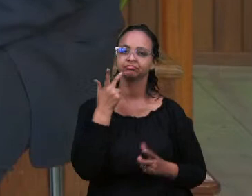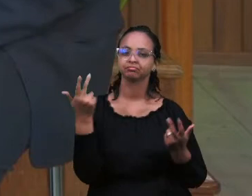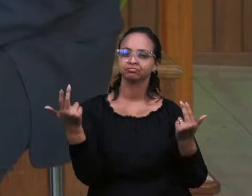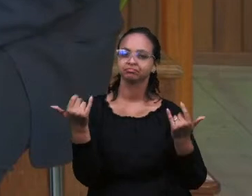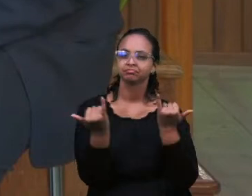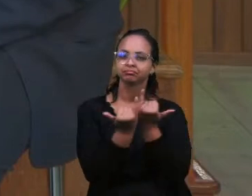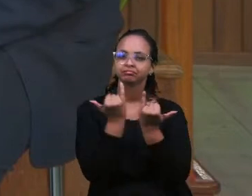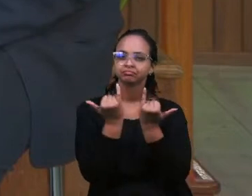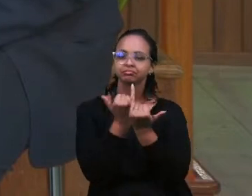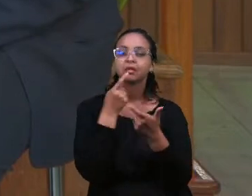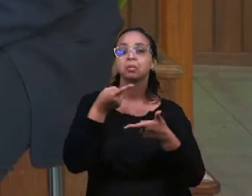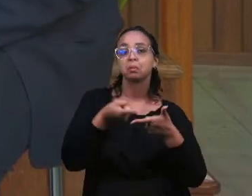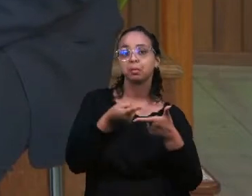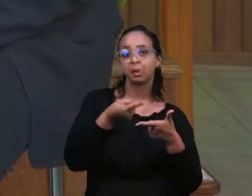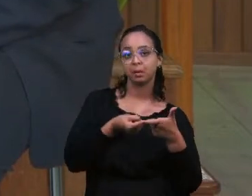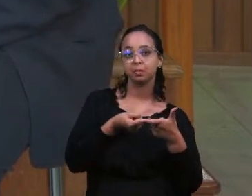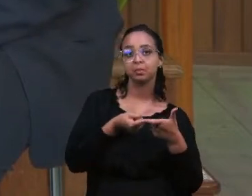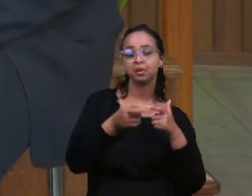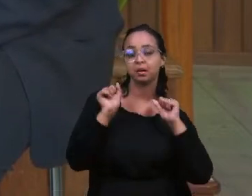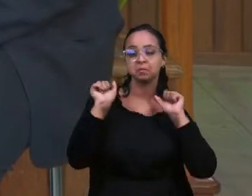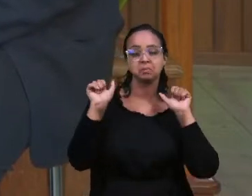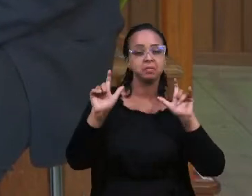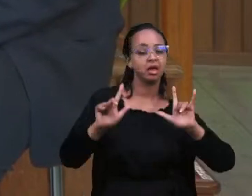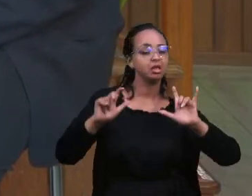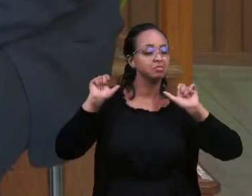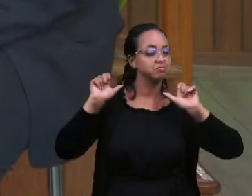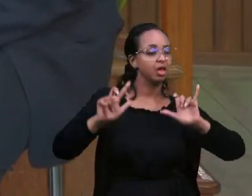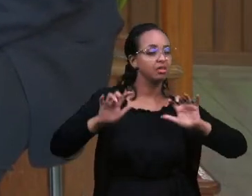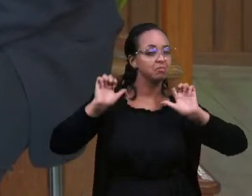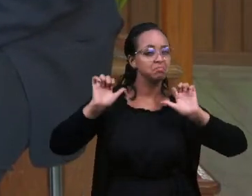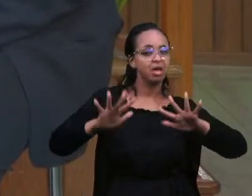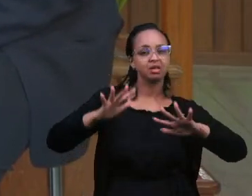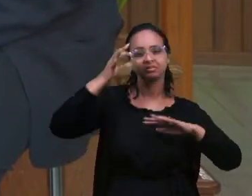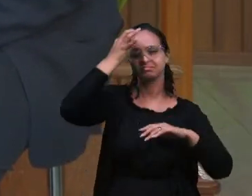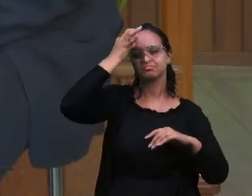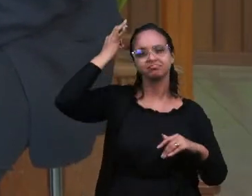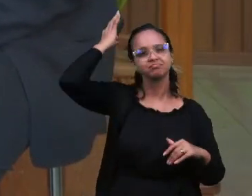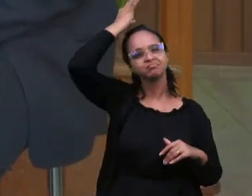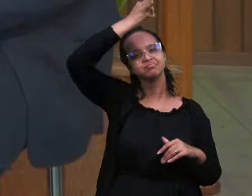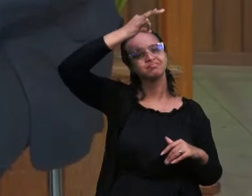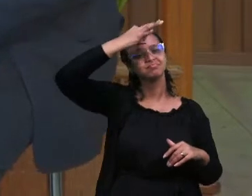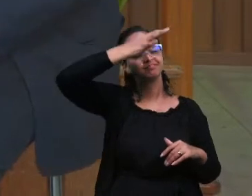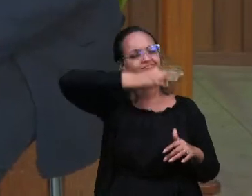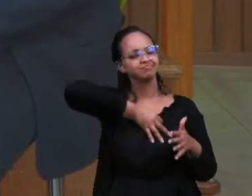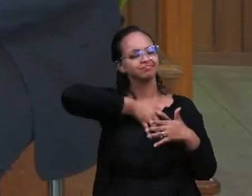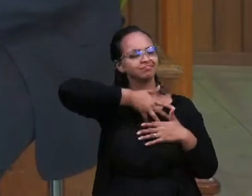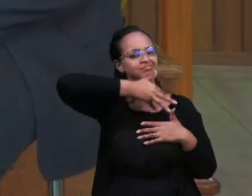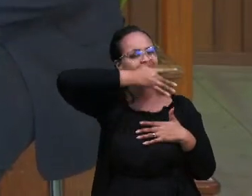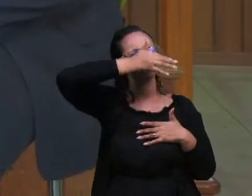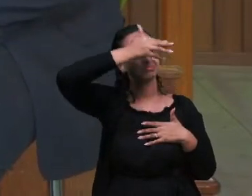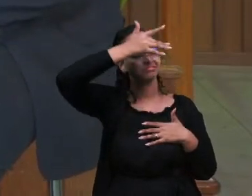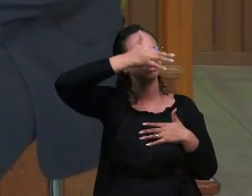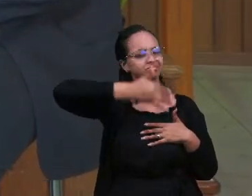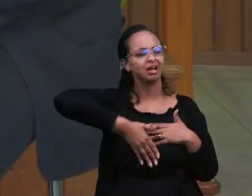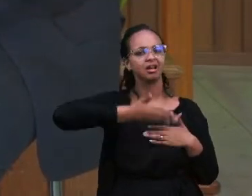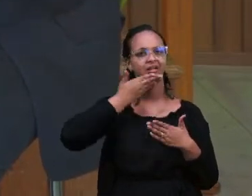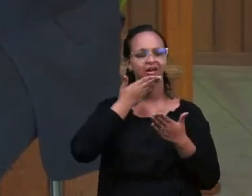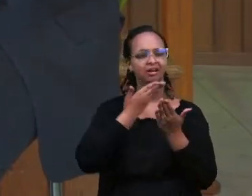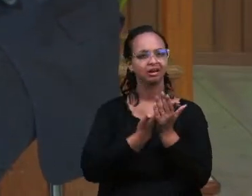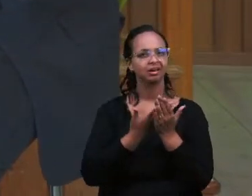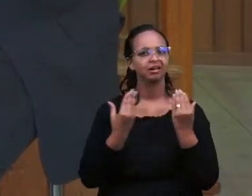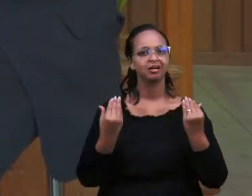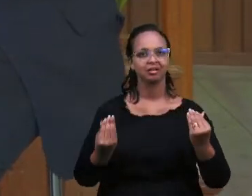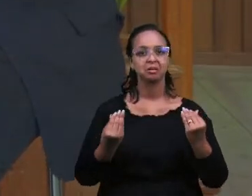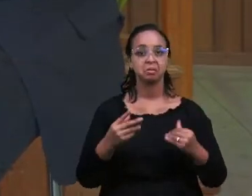porque a bênção era grande, o derramado do Espírito era uma coisa extraordinária naquela época da igreja primitiva. Pedro